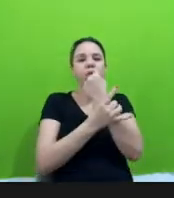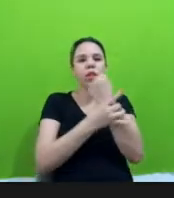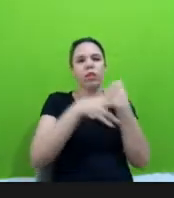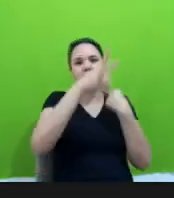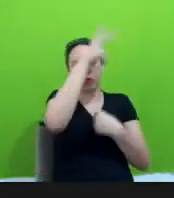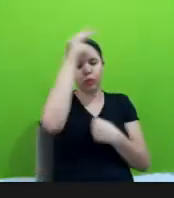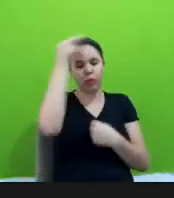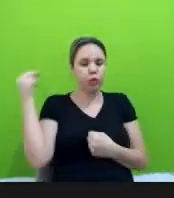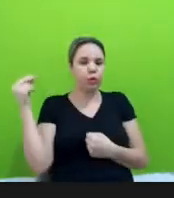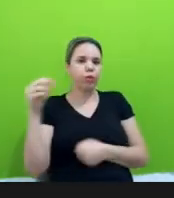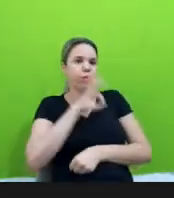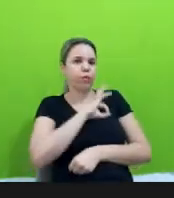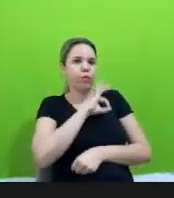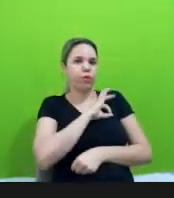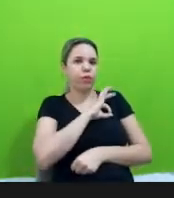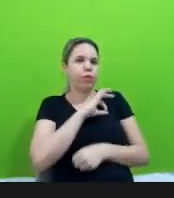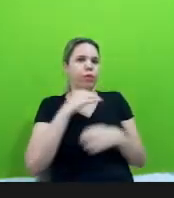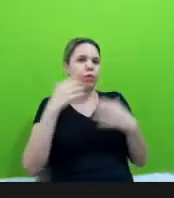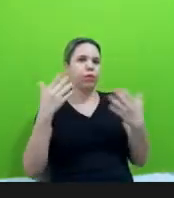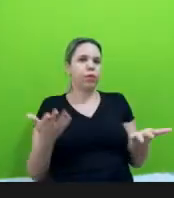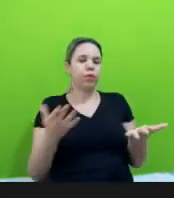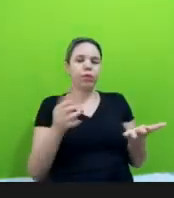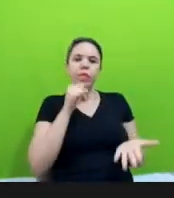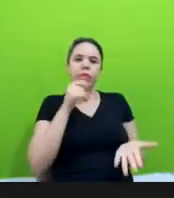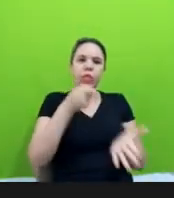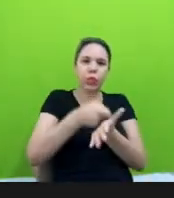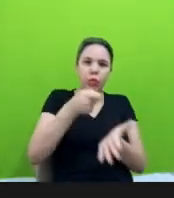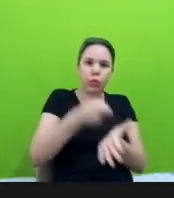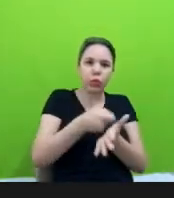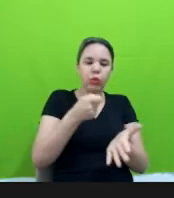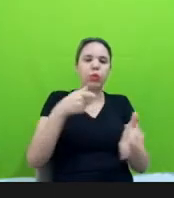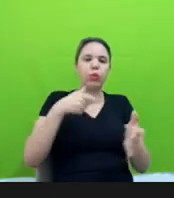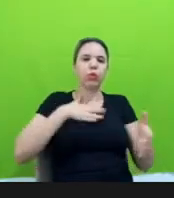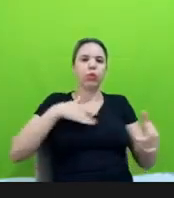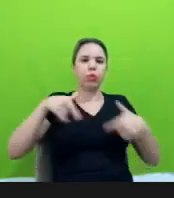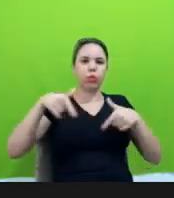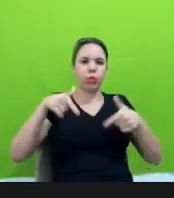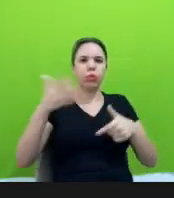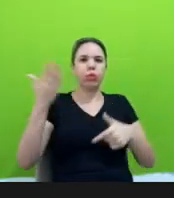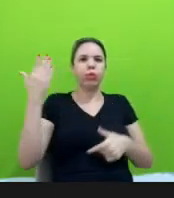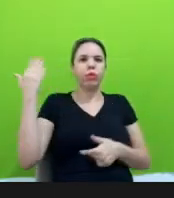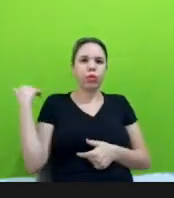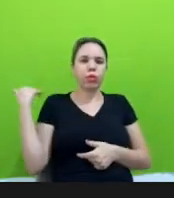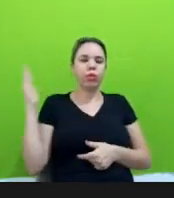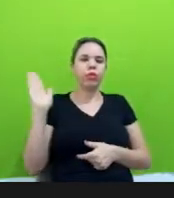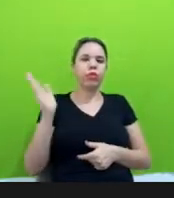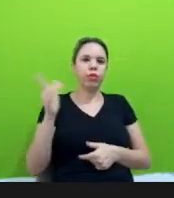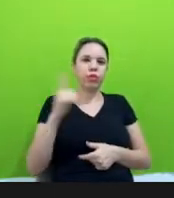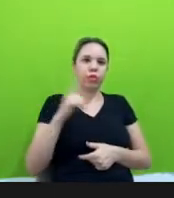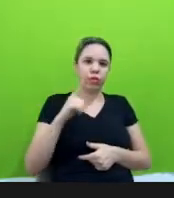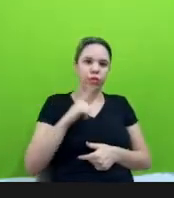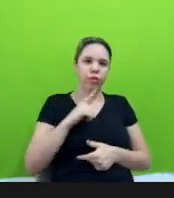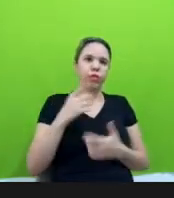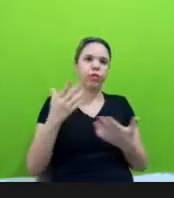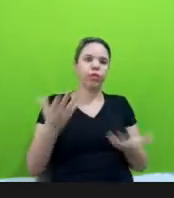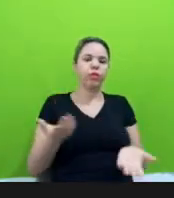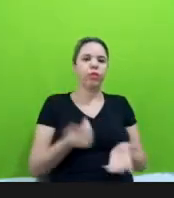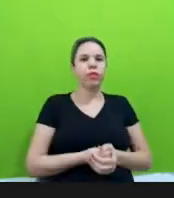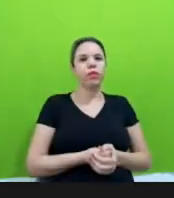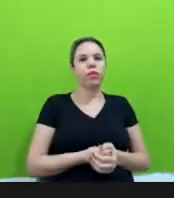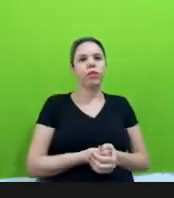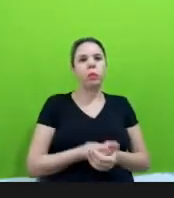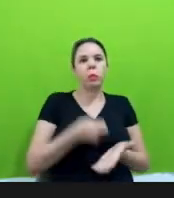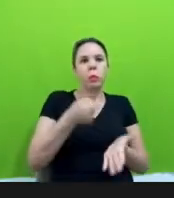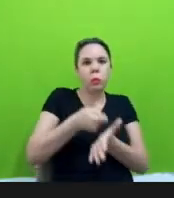policial. E por uma exigência até do meu trabalho, eu já trabalhava bastante, eu já tinha essa